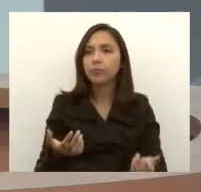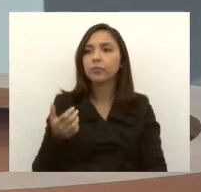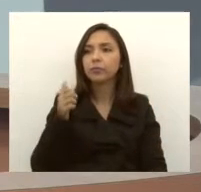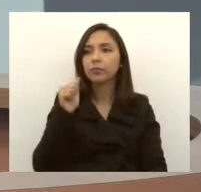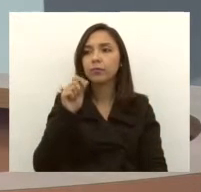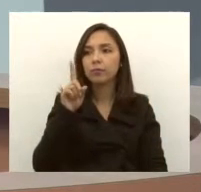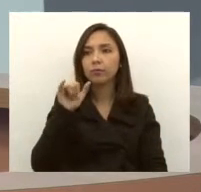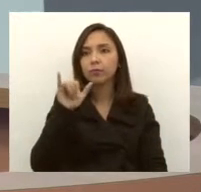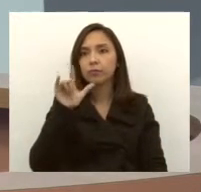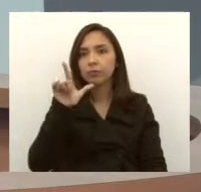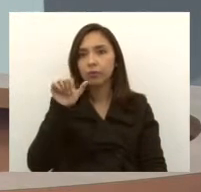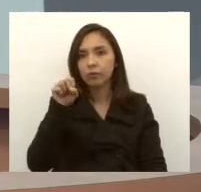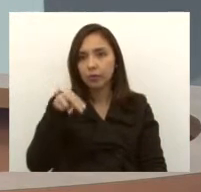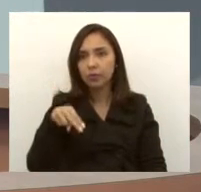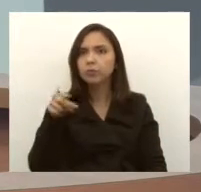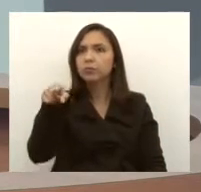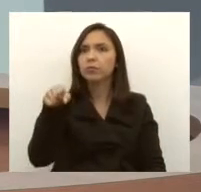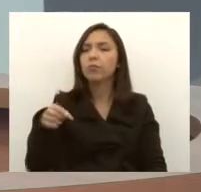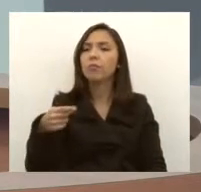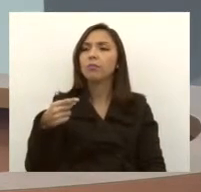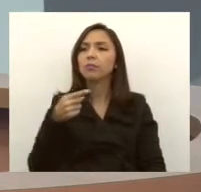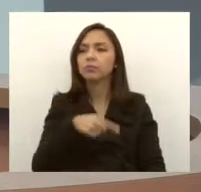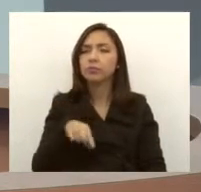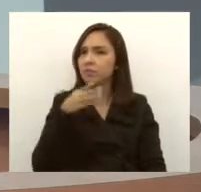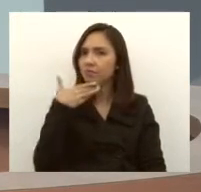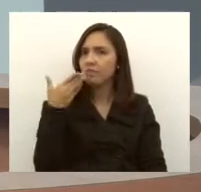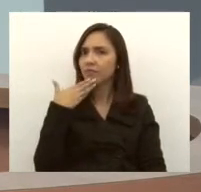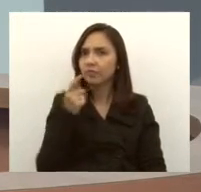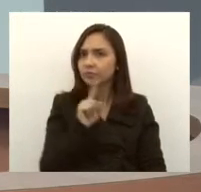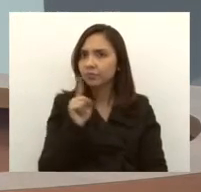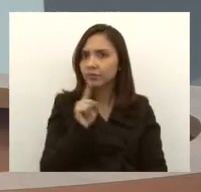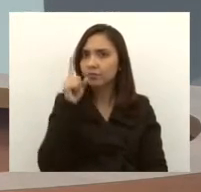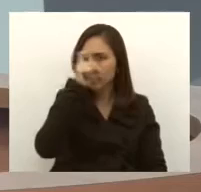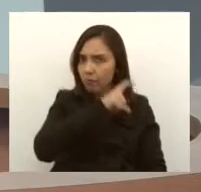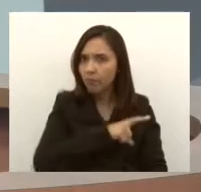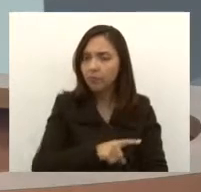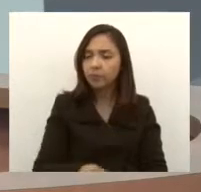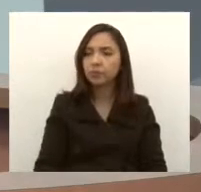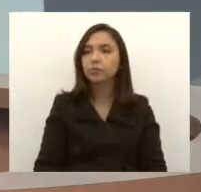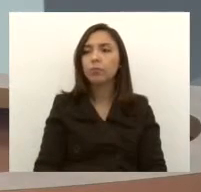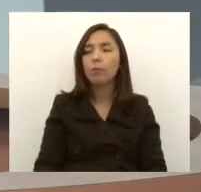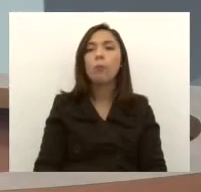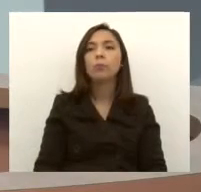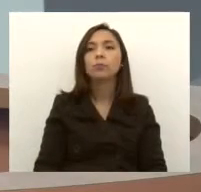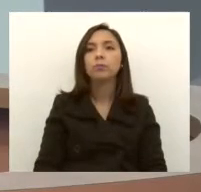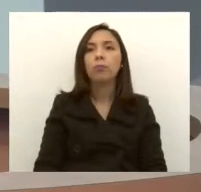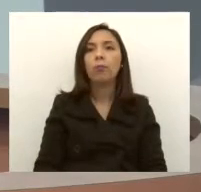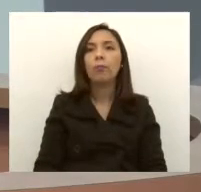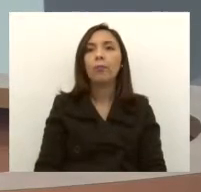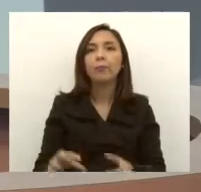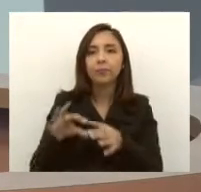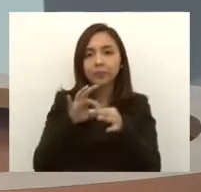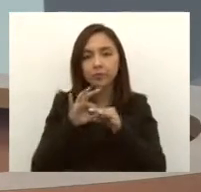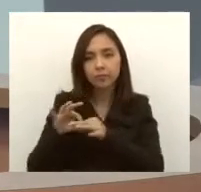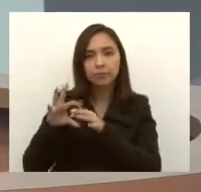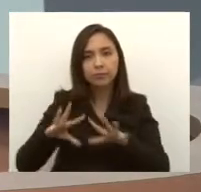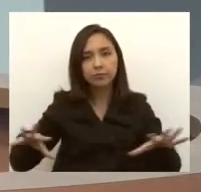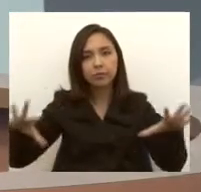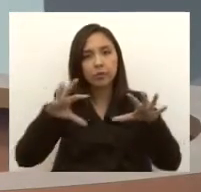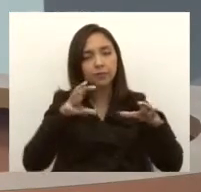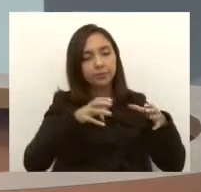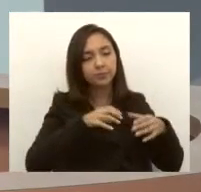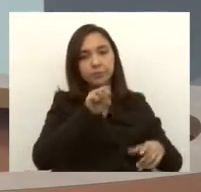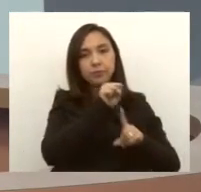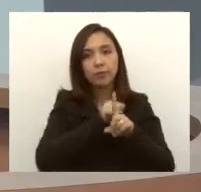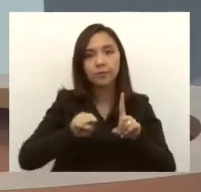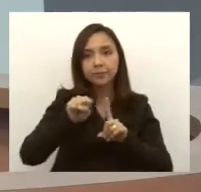Ceará, que abraçou, que não é tão simples assim, é a união de todas sociedade